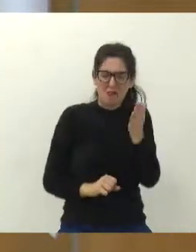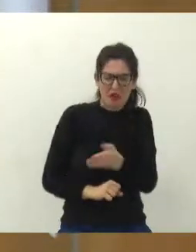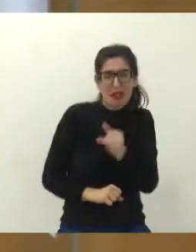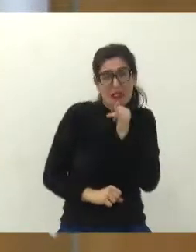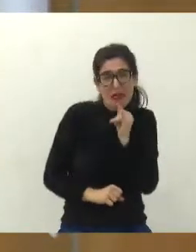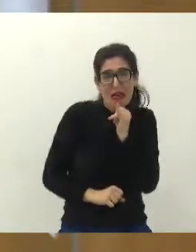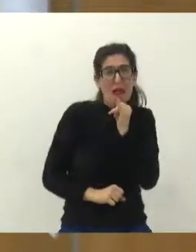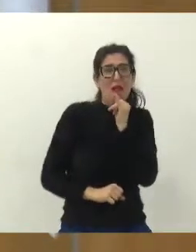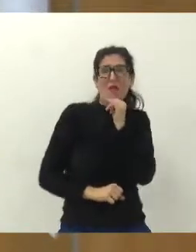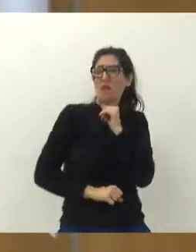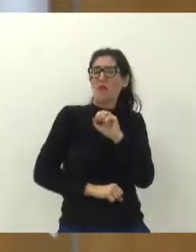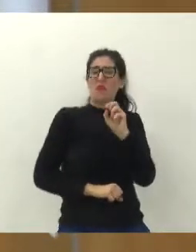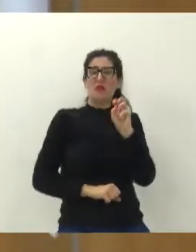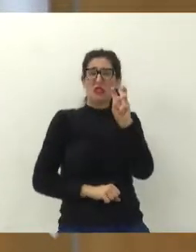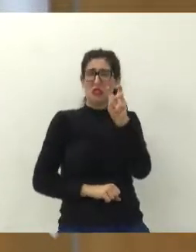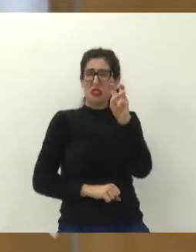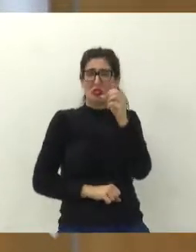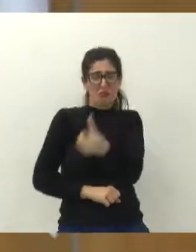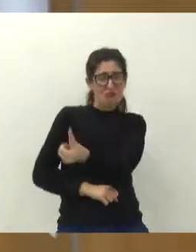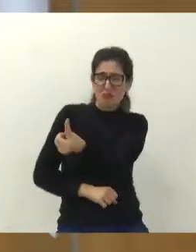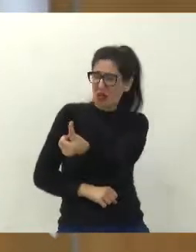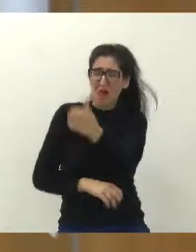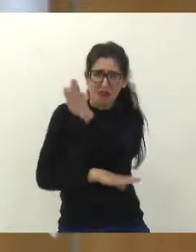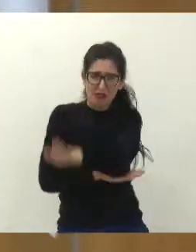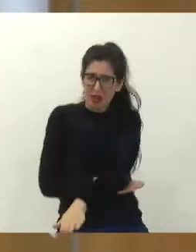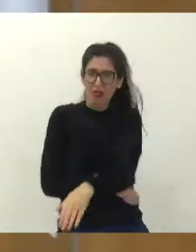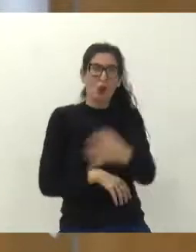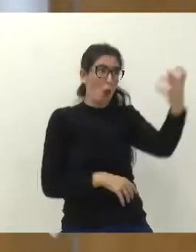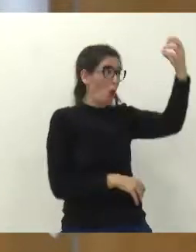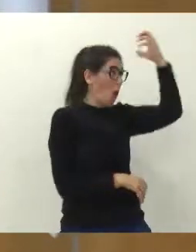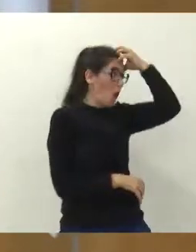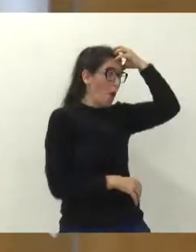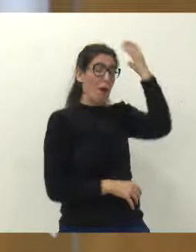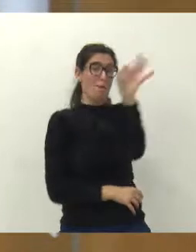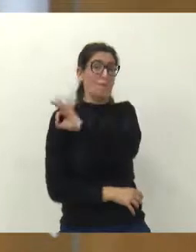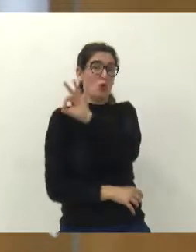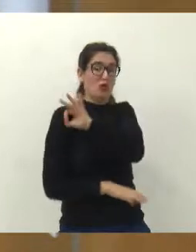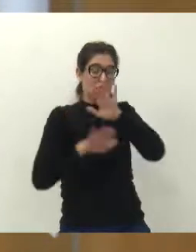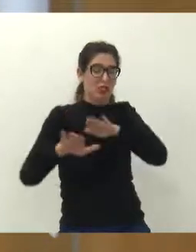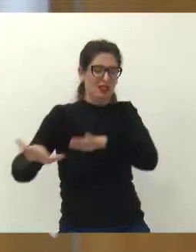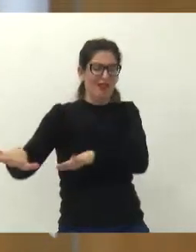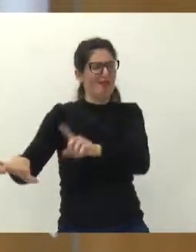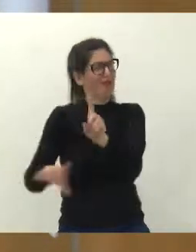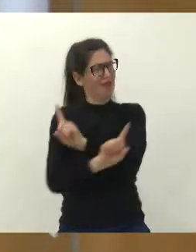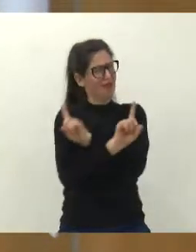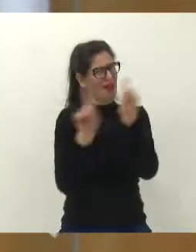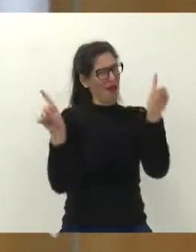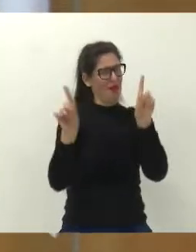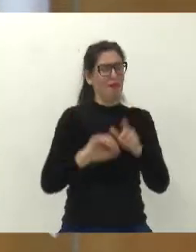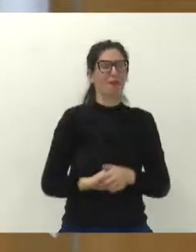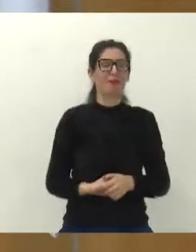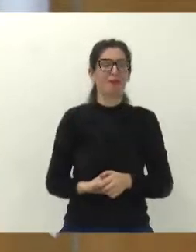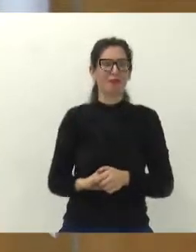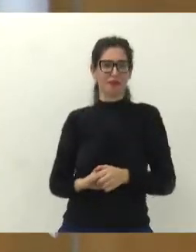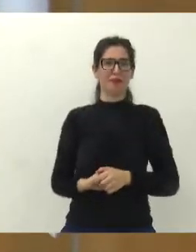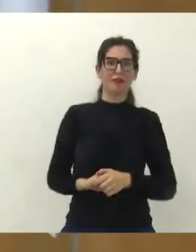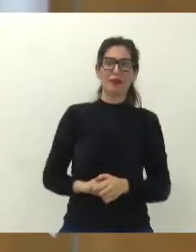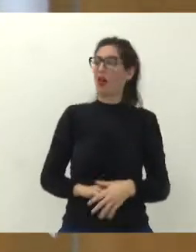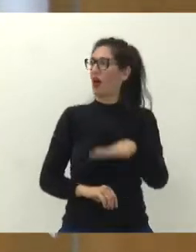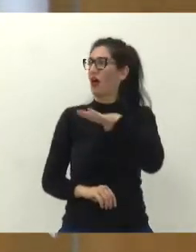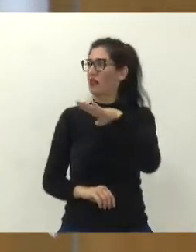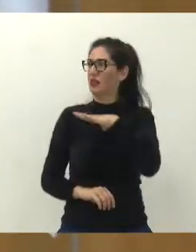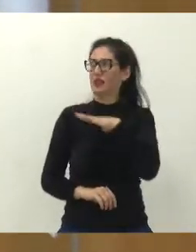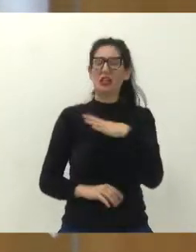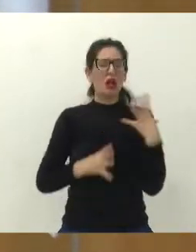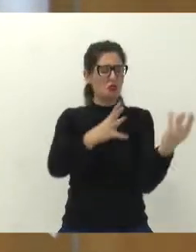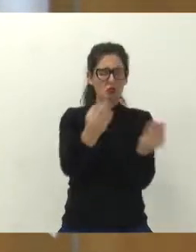trânsito trabalhando. E aqui não vou culpar os agentes, é o comando dos agentes. A cidade está com um monte